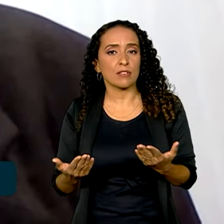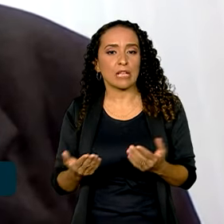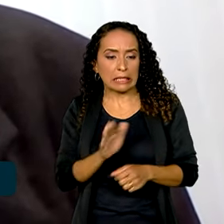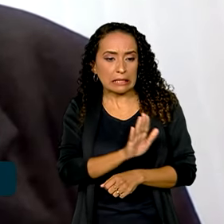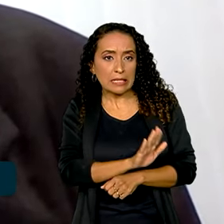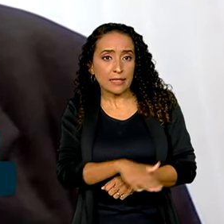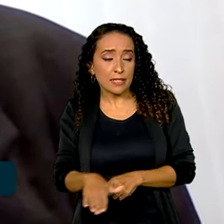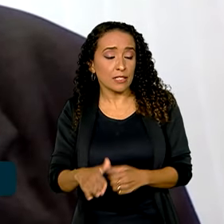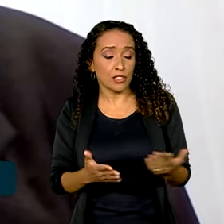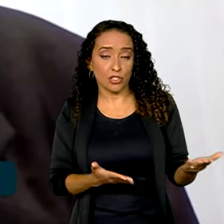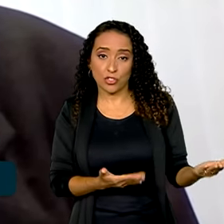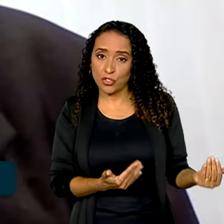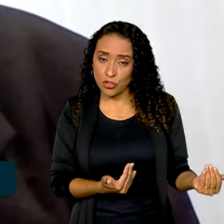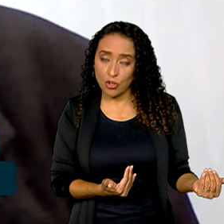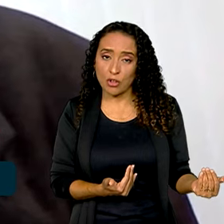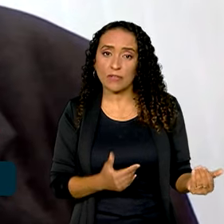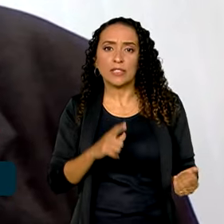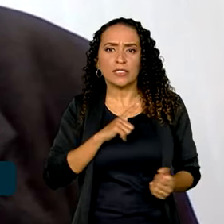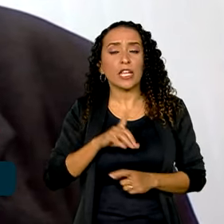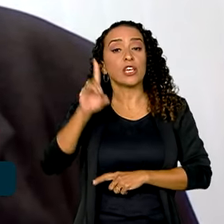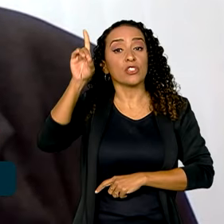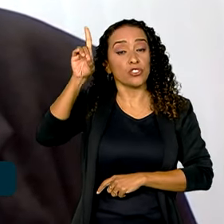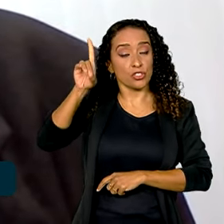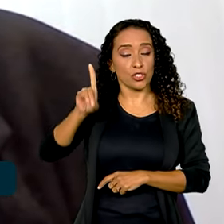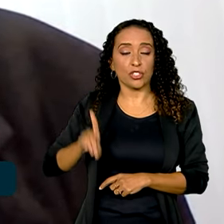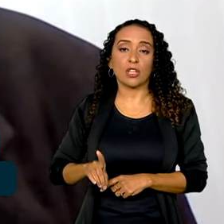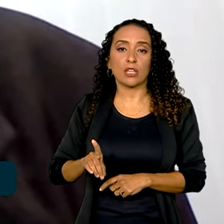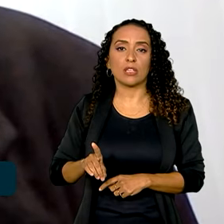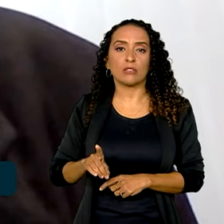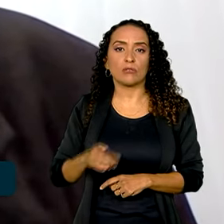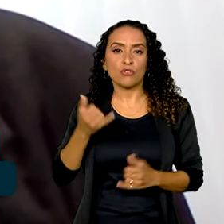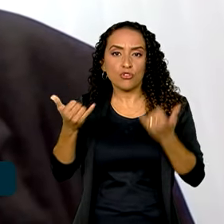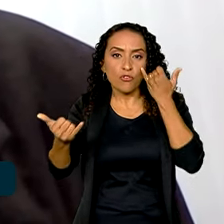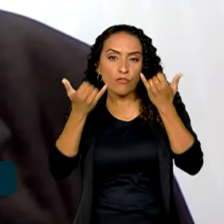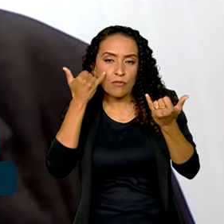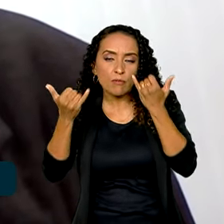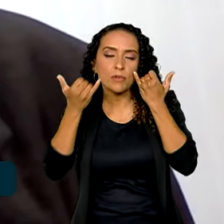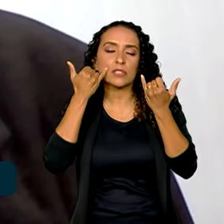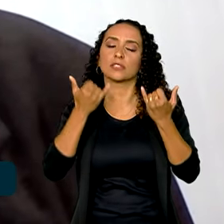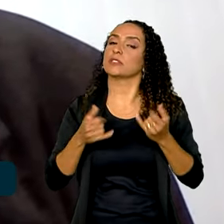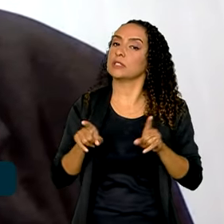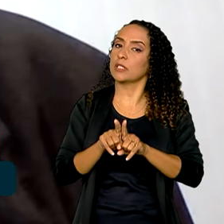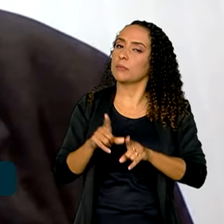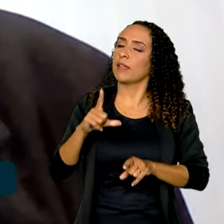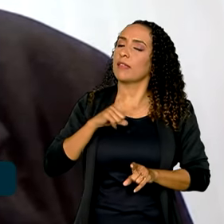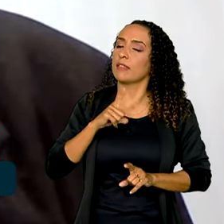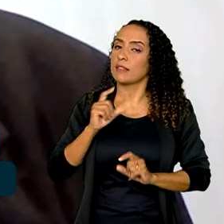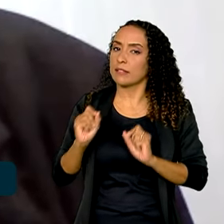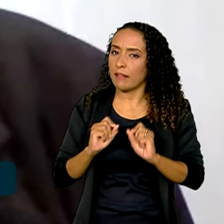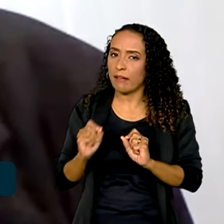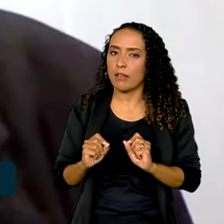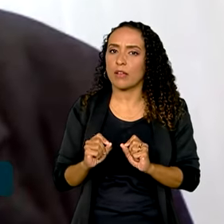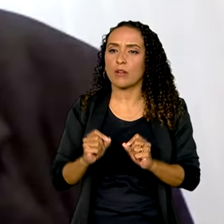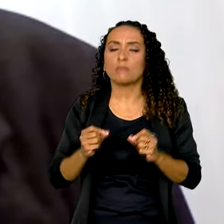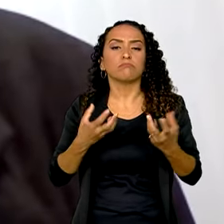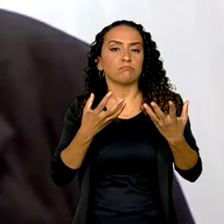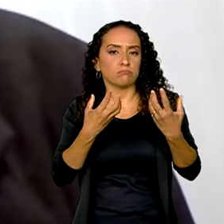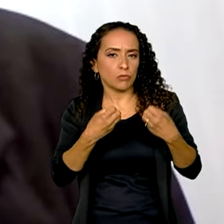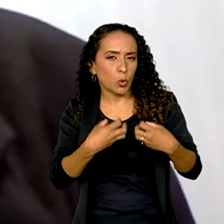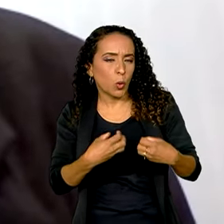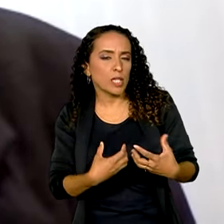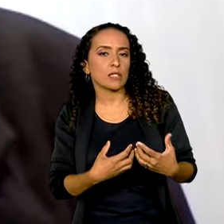crianças e adolescentes têm o direito de se informarem e terem uma correta educação